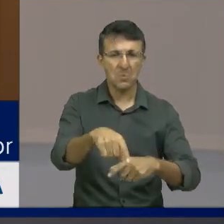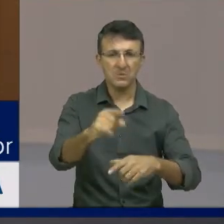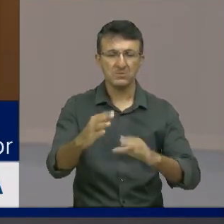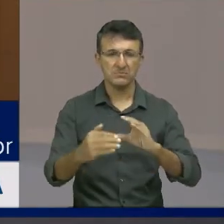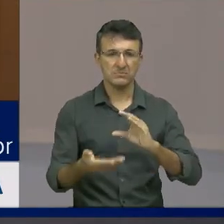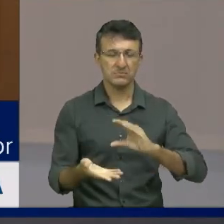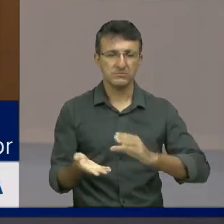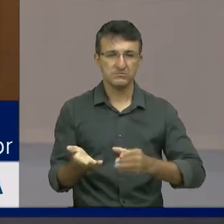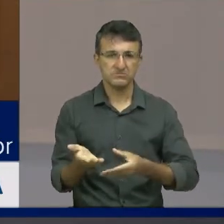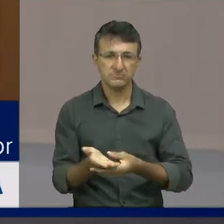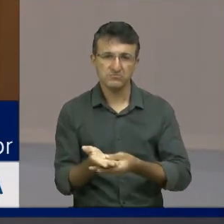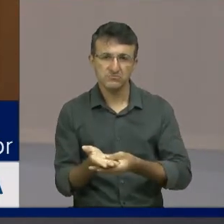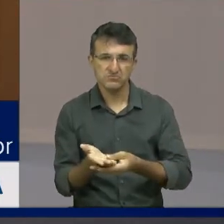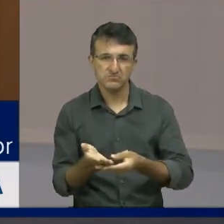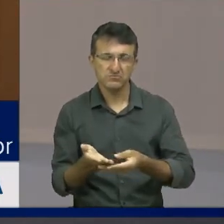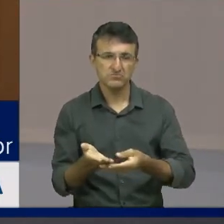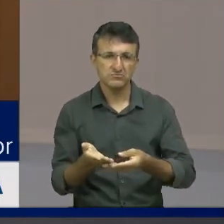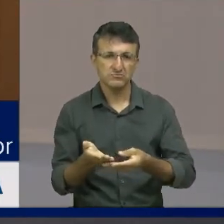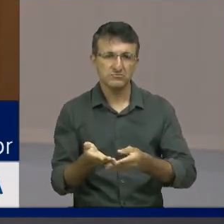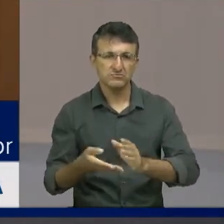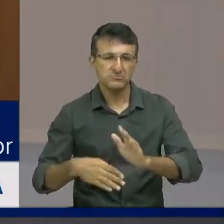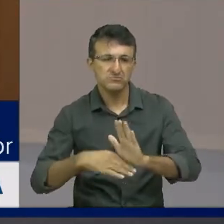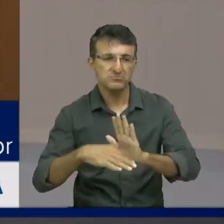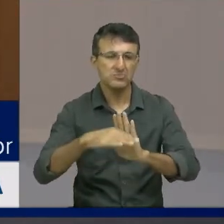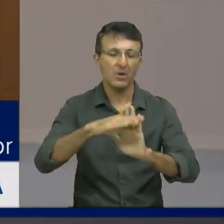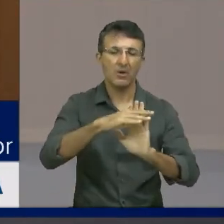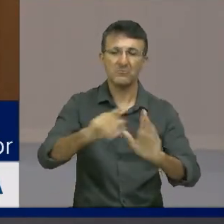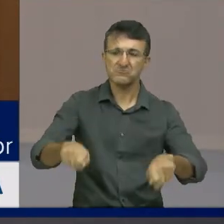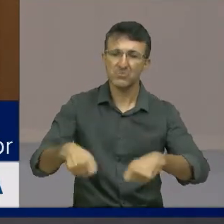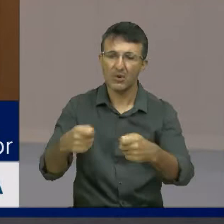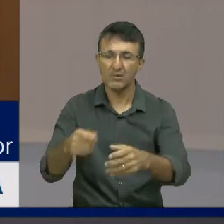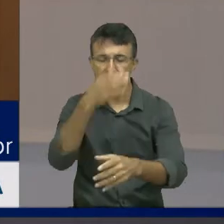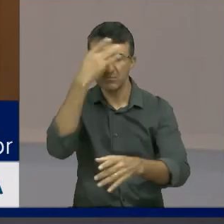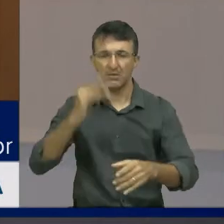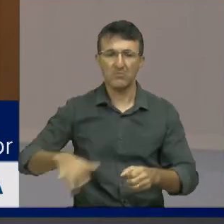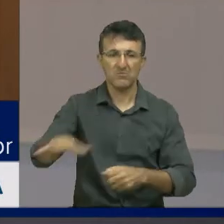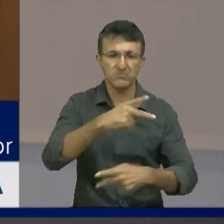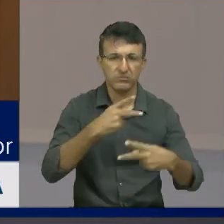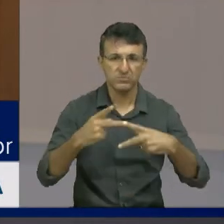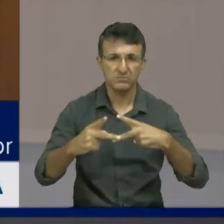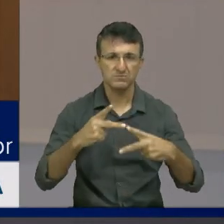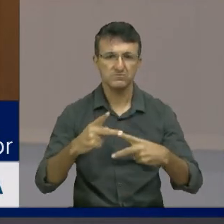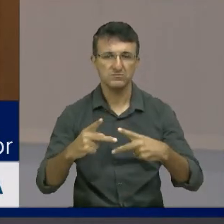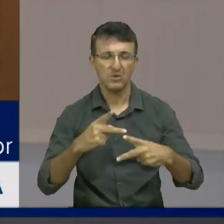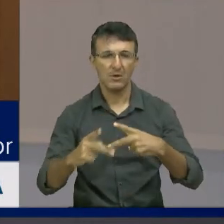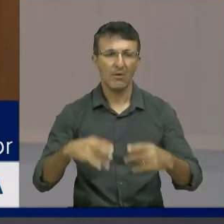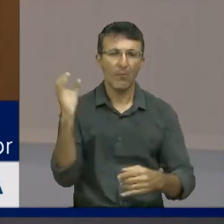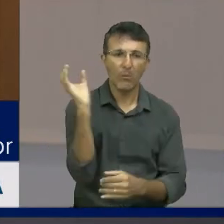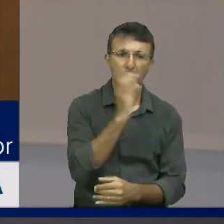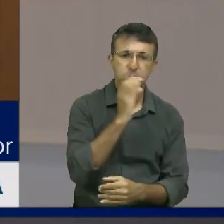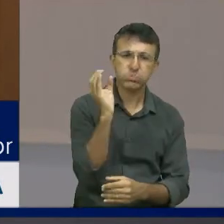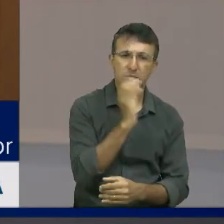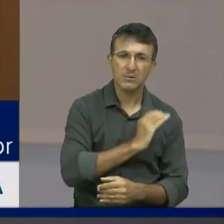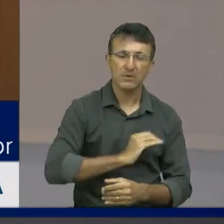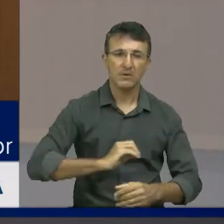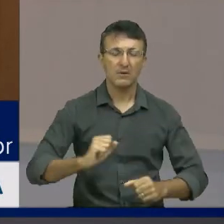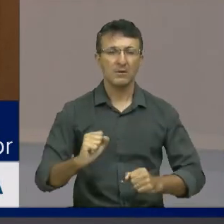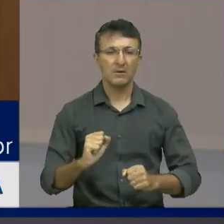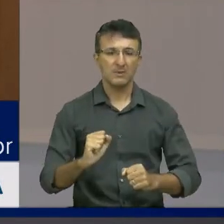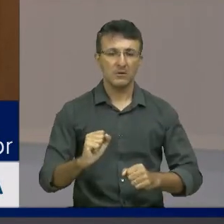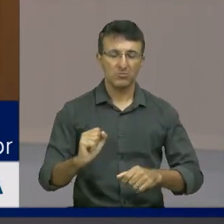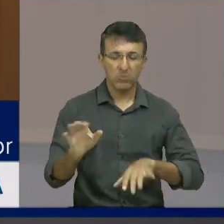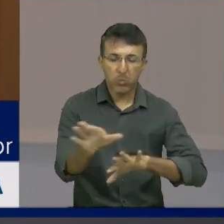de São José dos Campos muito mais agilidade, muito mais tranquilidade e vai ser resolvido com certeza muito